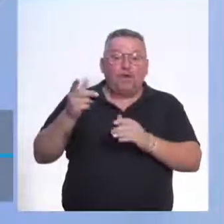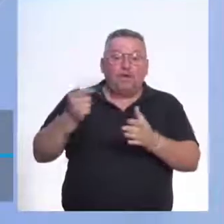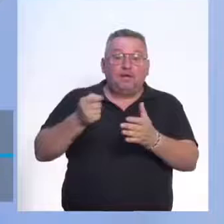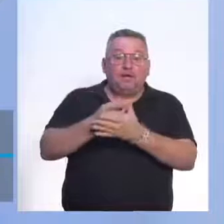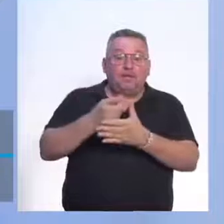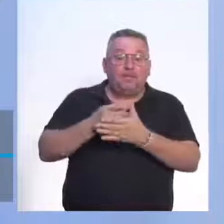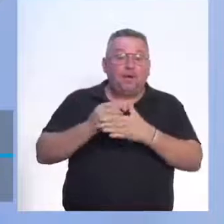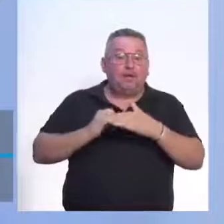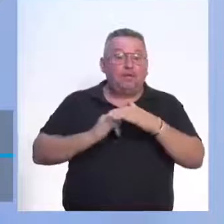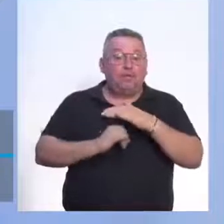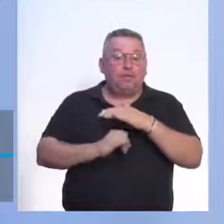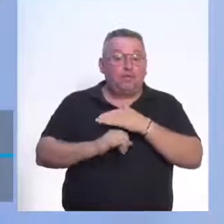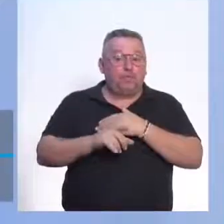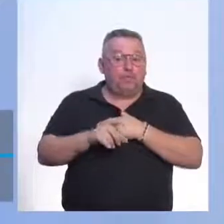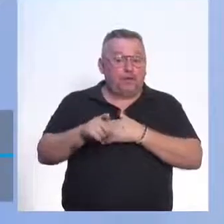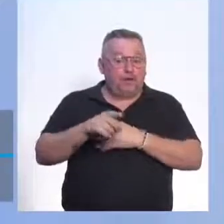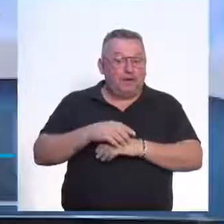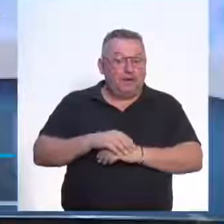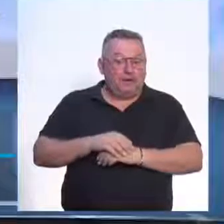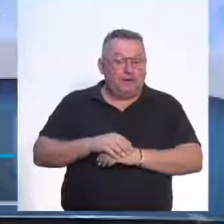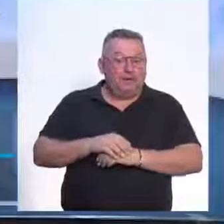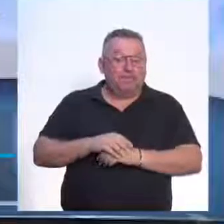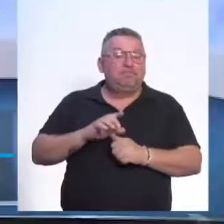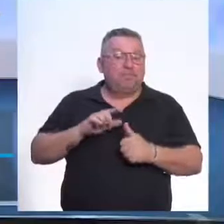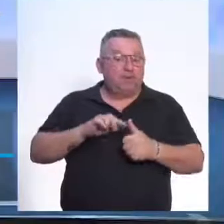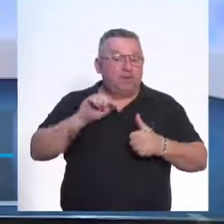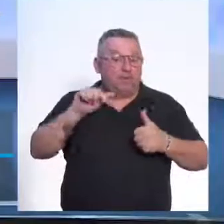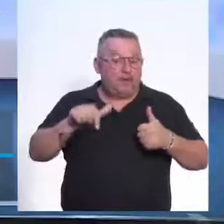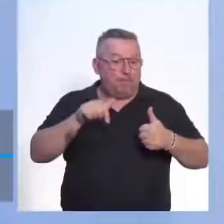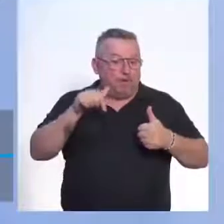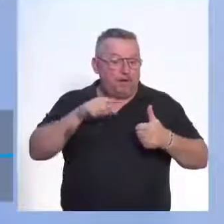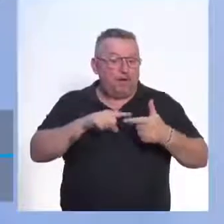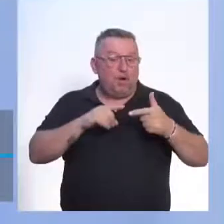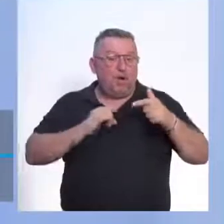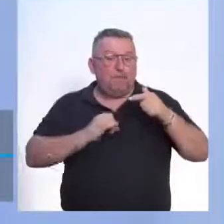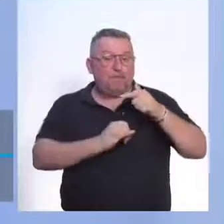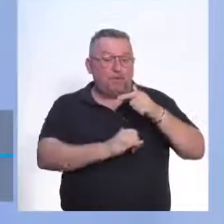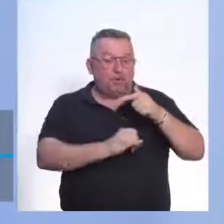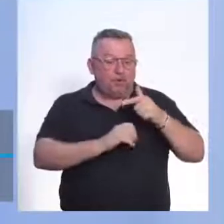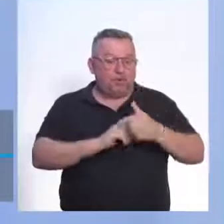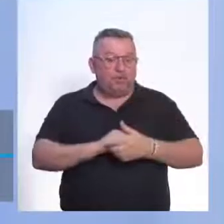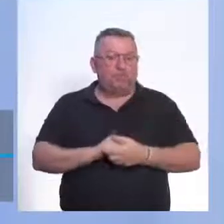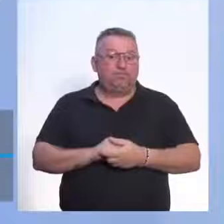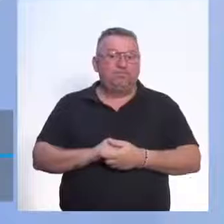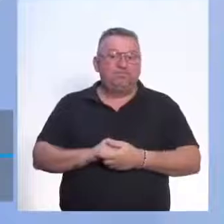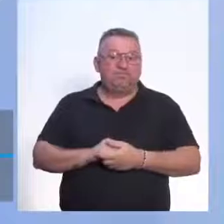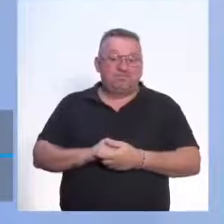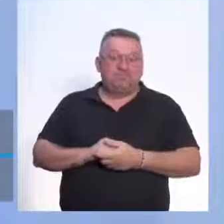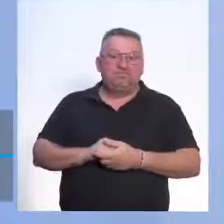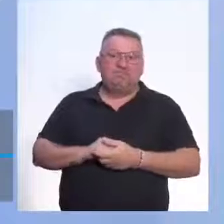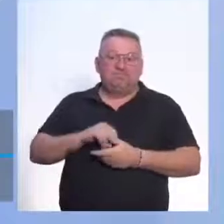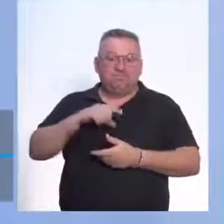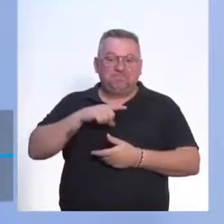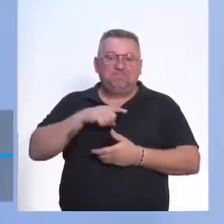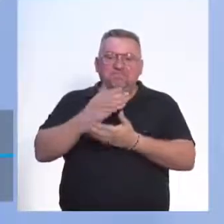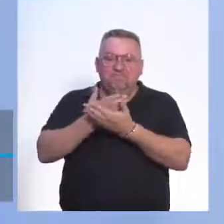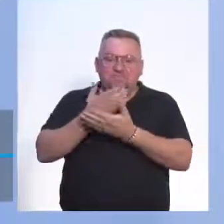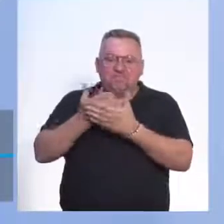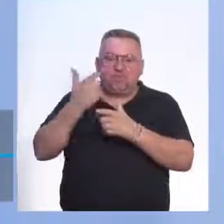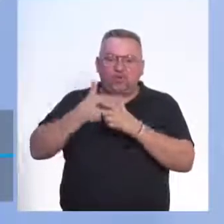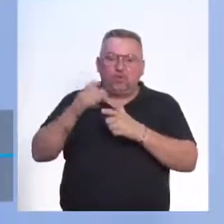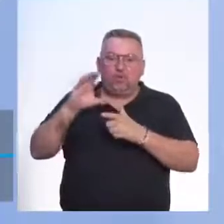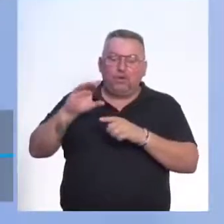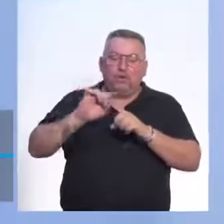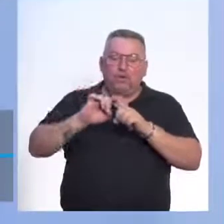alguns impostos. Força de trabalho e impostos. Impostos, e são vários impostos. Nossa. Nós tivemos uma aula só para falar disso,